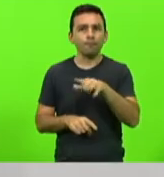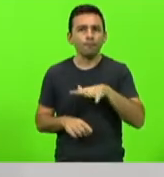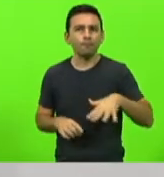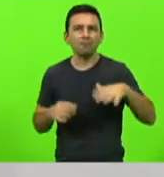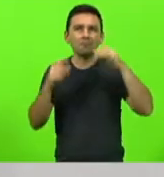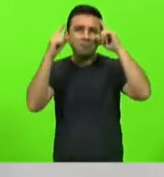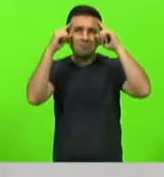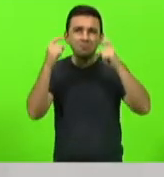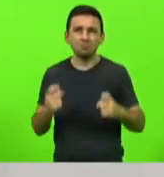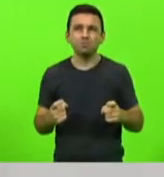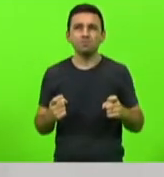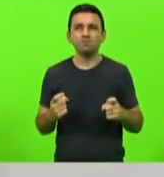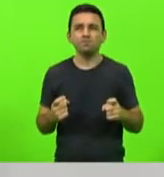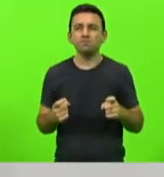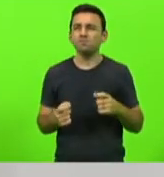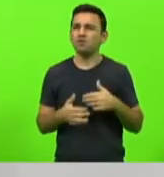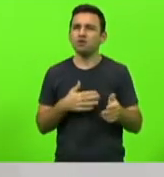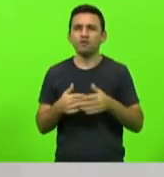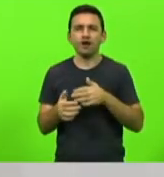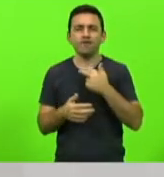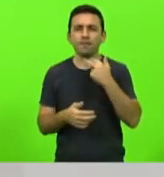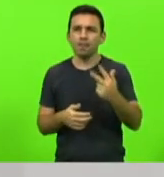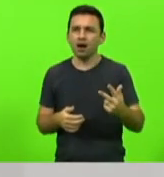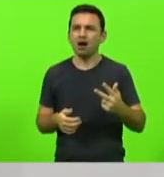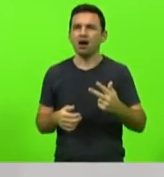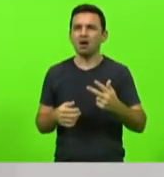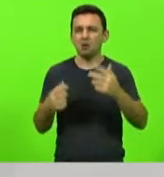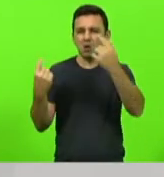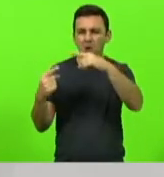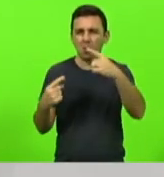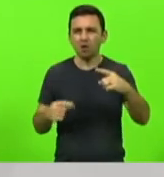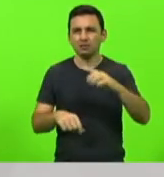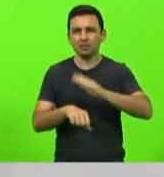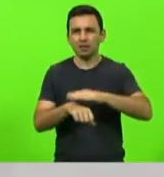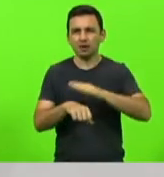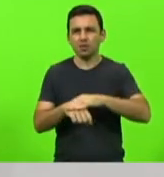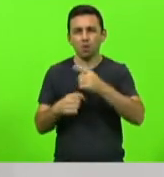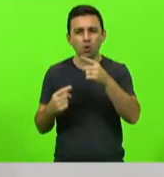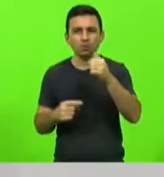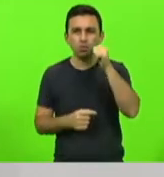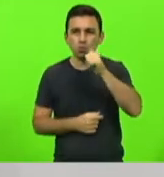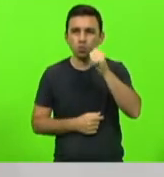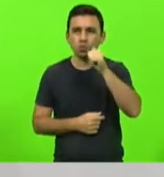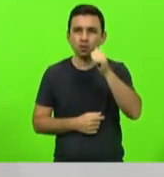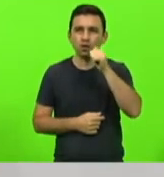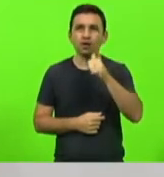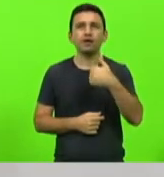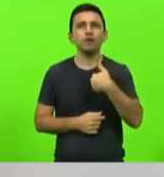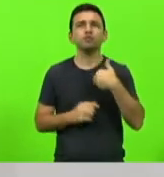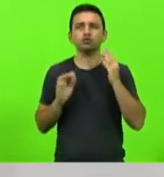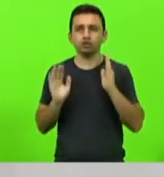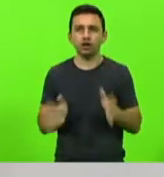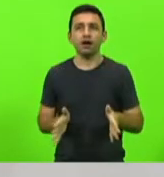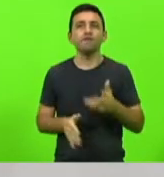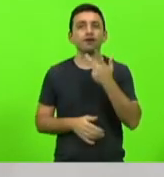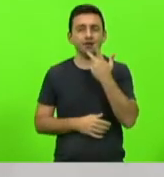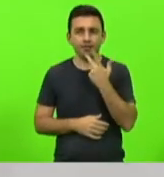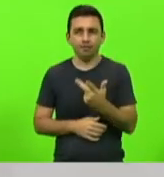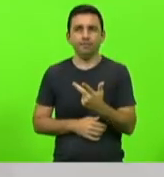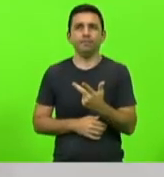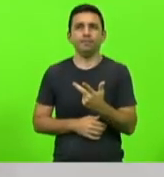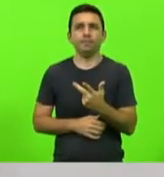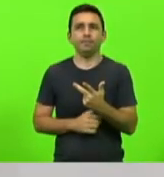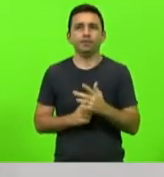violência, seja verbal, seja física, contra as mulheres. Eu já falei um dia da tribuna